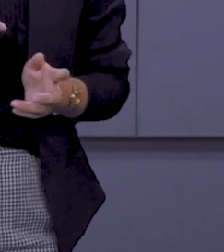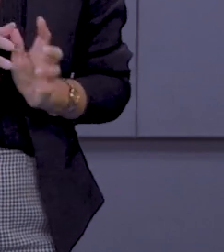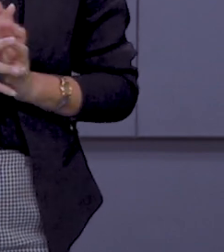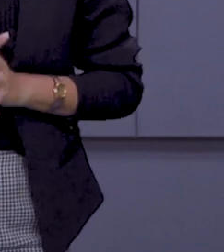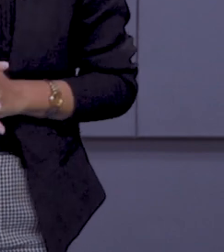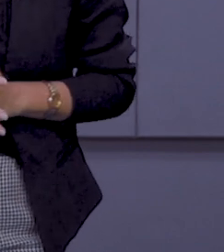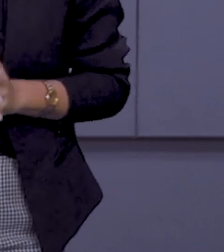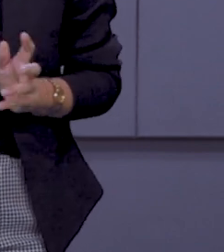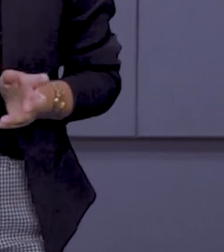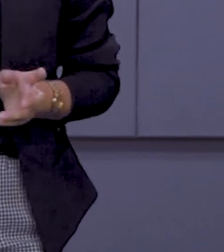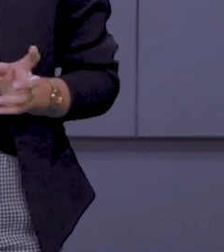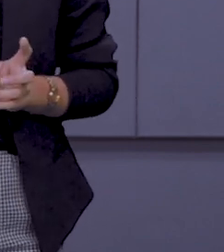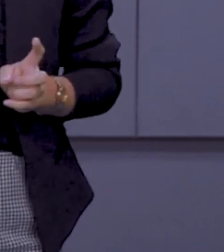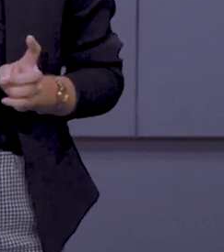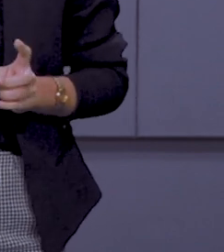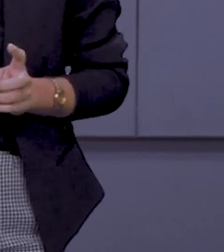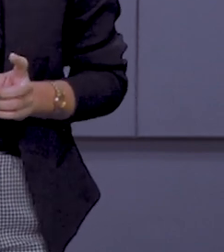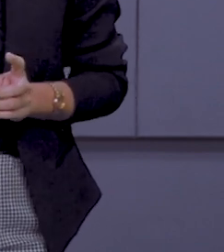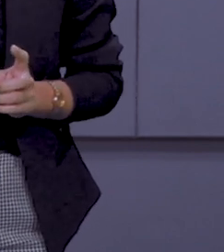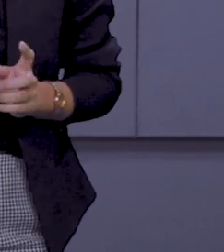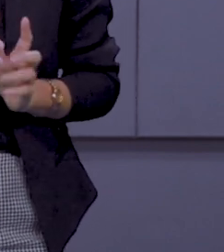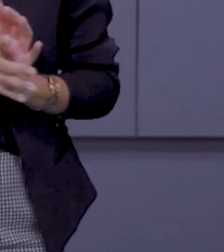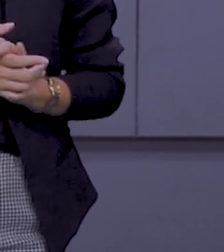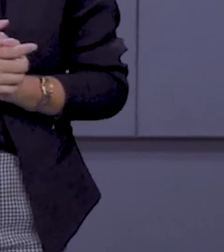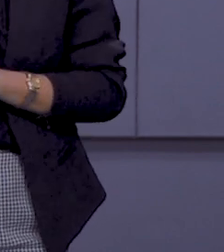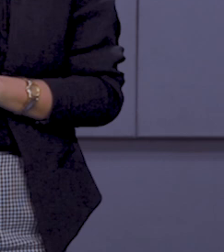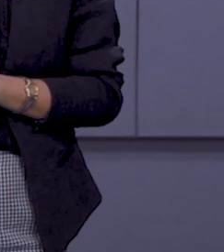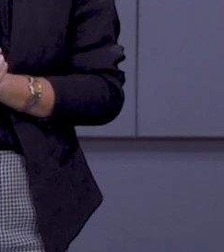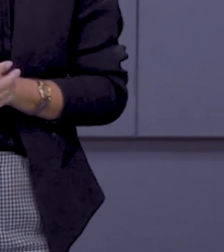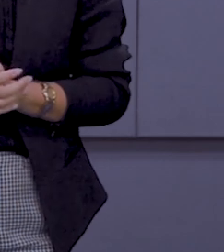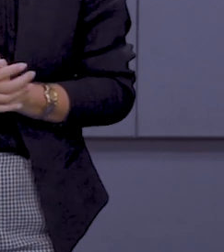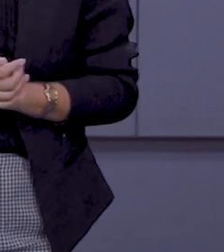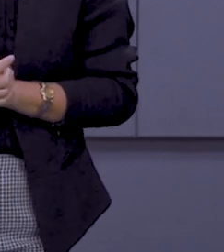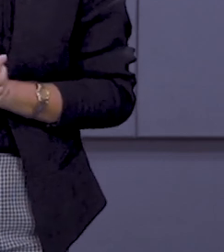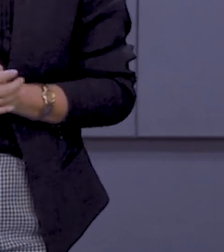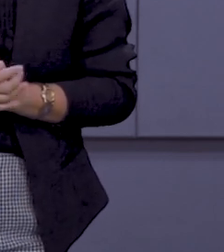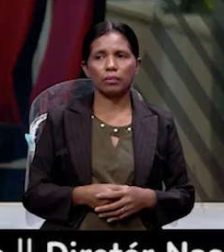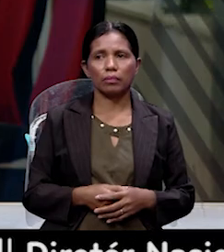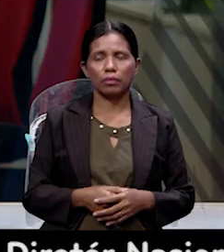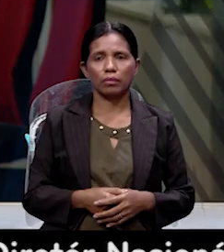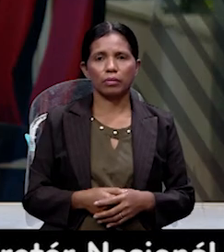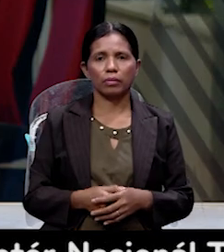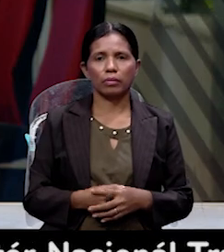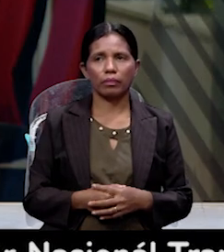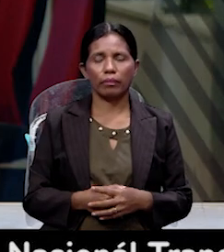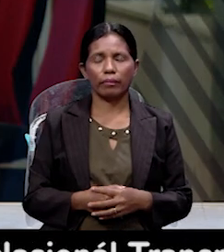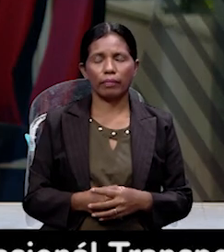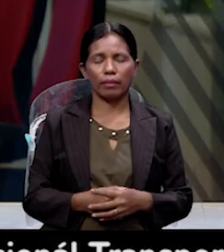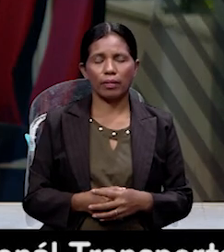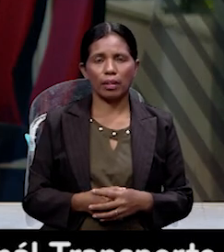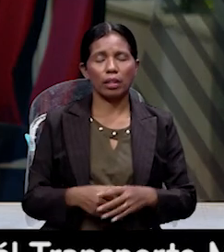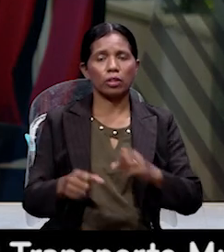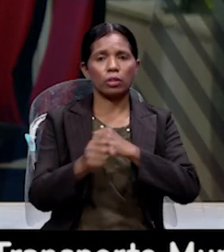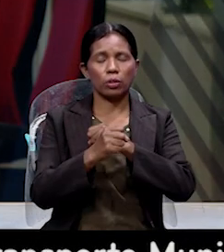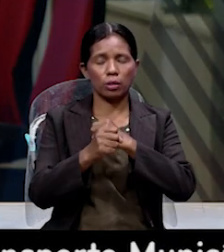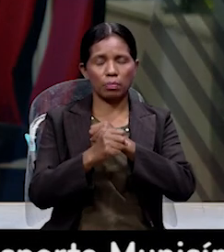kita halua subscribe no hane yang butang notifikasaun atau nunei tabo sira labela kom informasaun fong usiami. Suspeito inicial